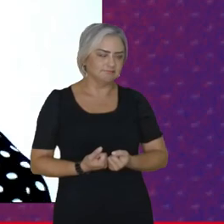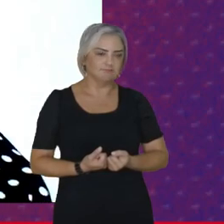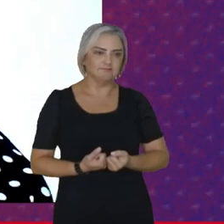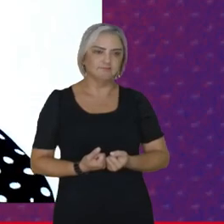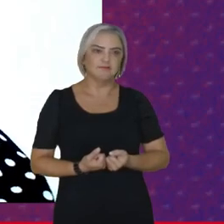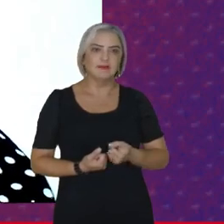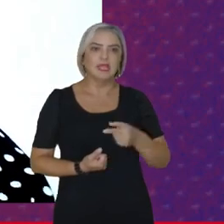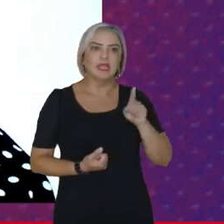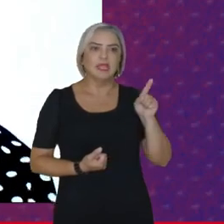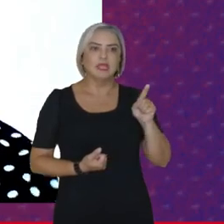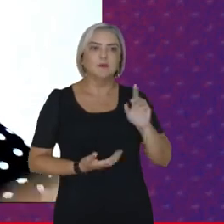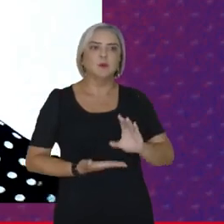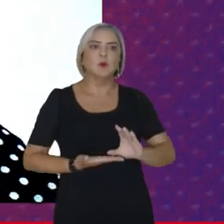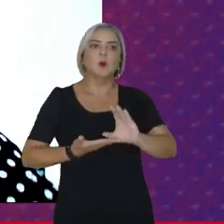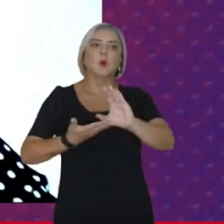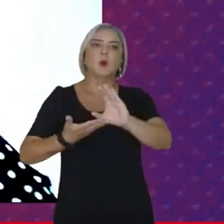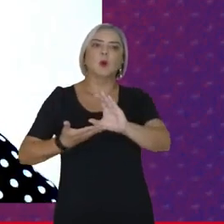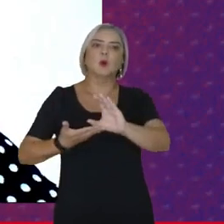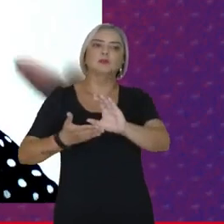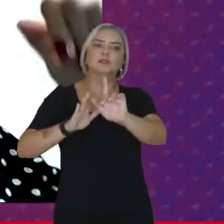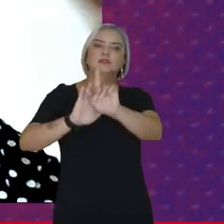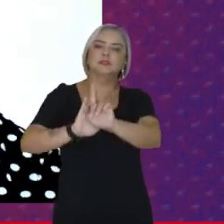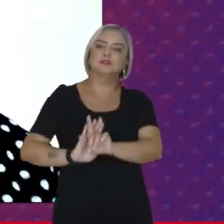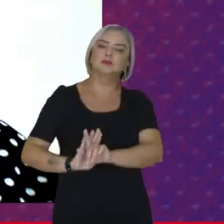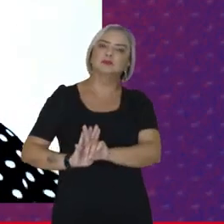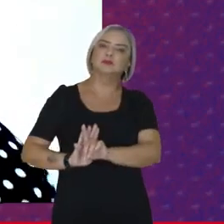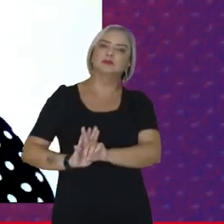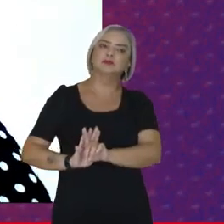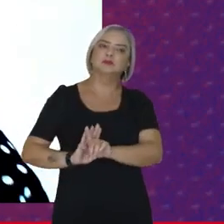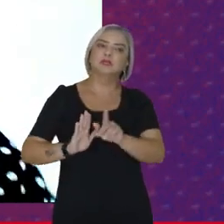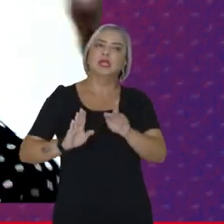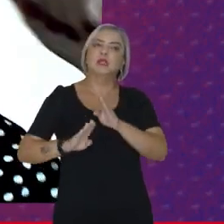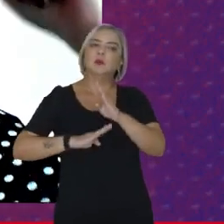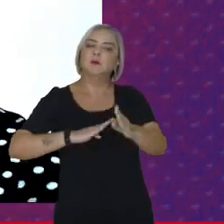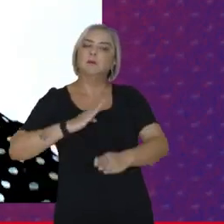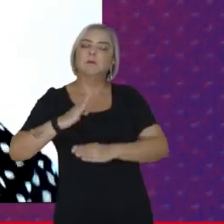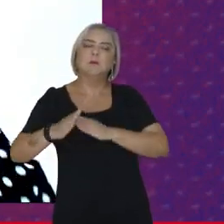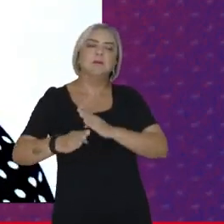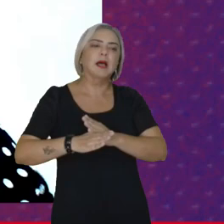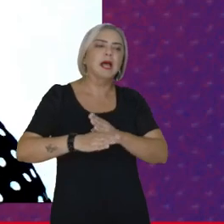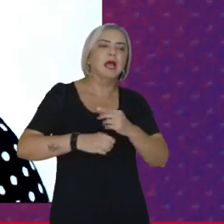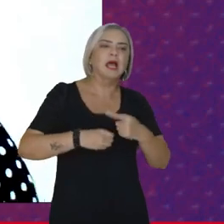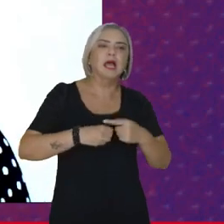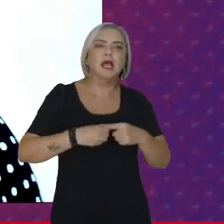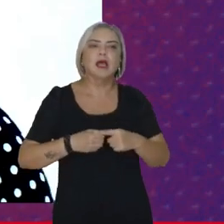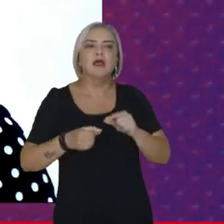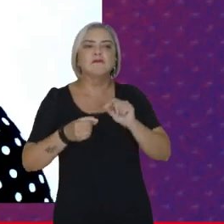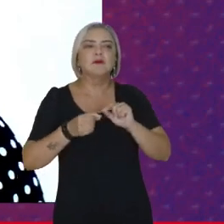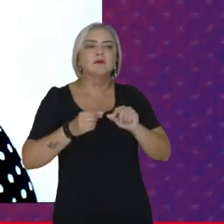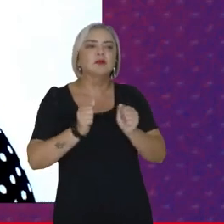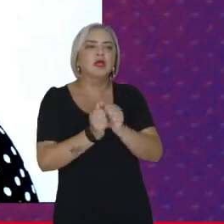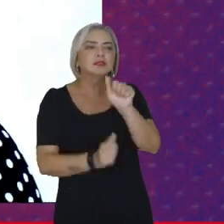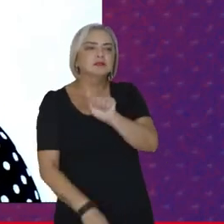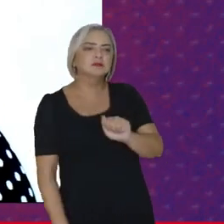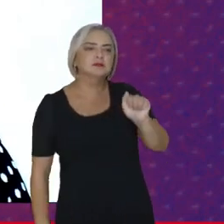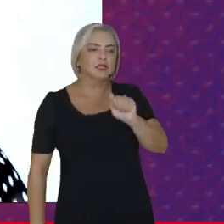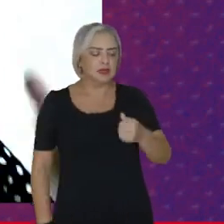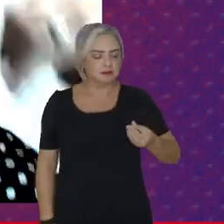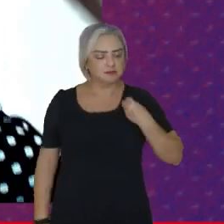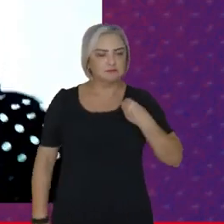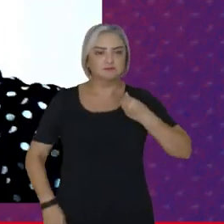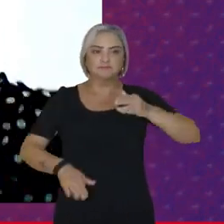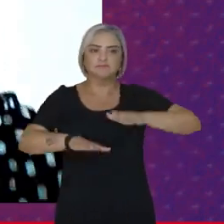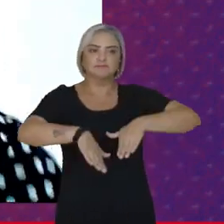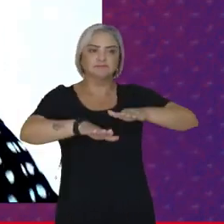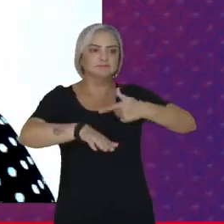ir para o conselho gestor do bairro, ir montar uma associação, ir participar de um